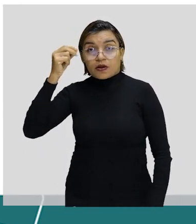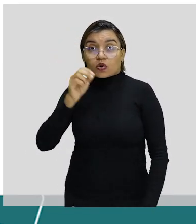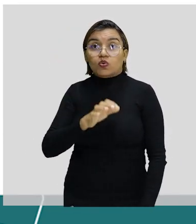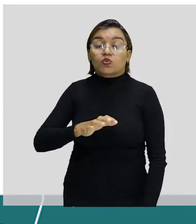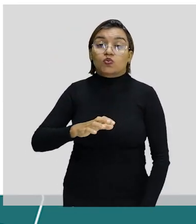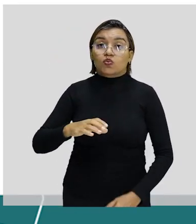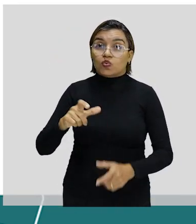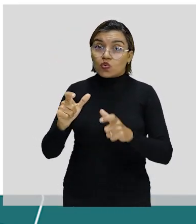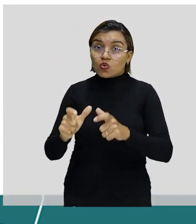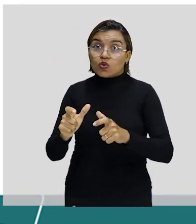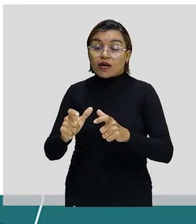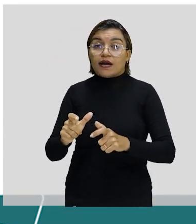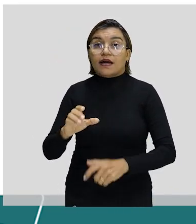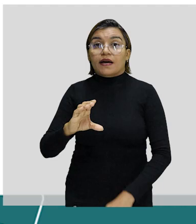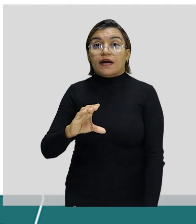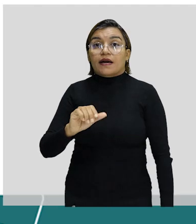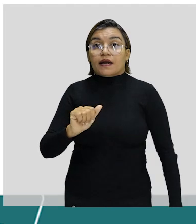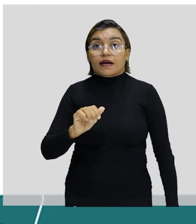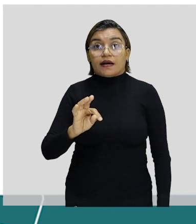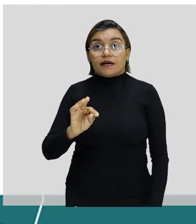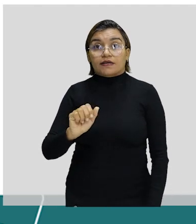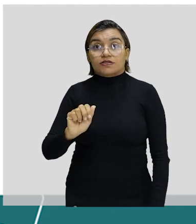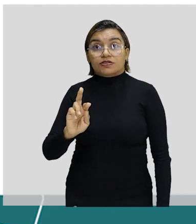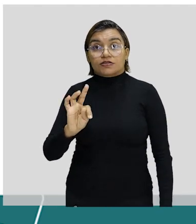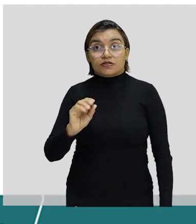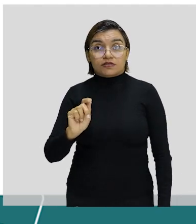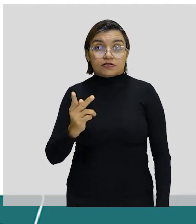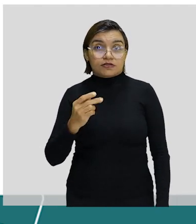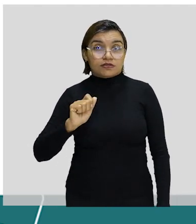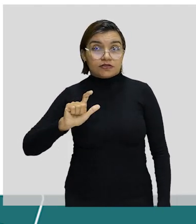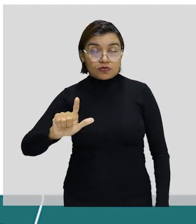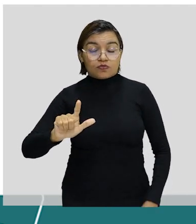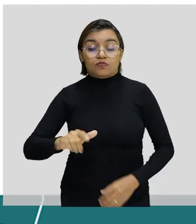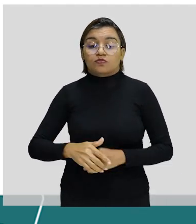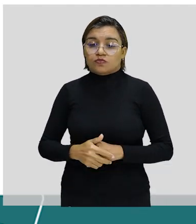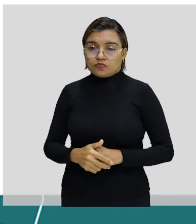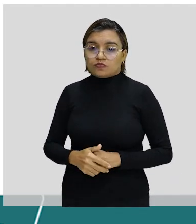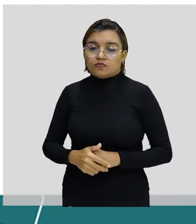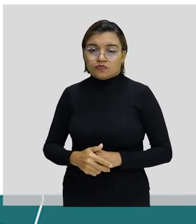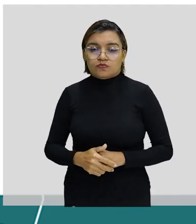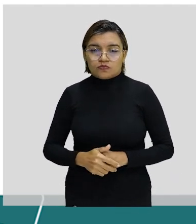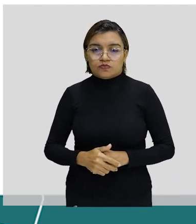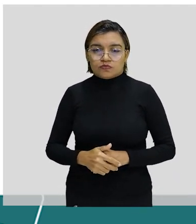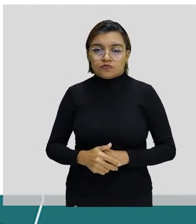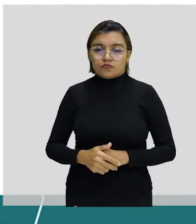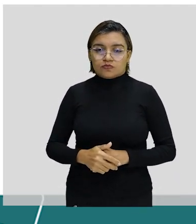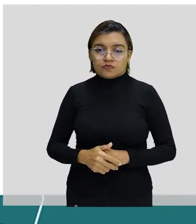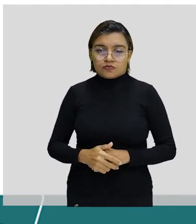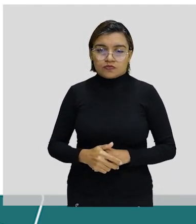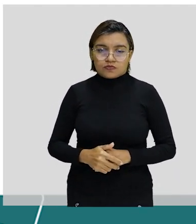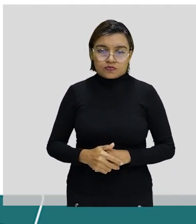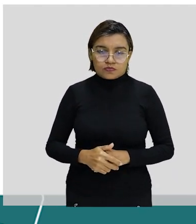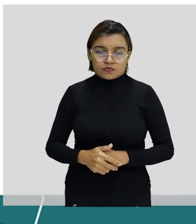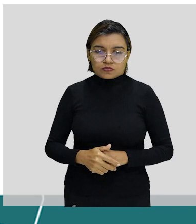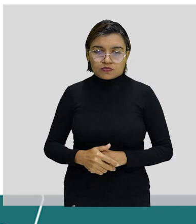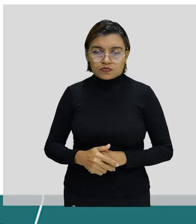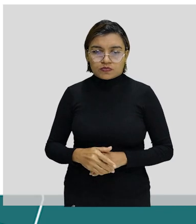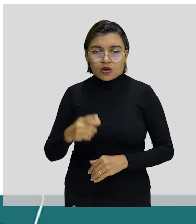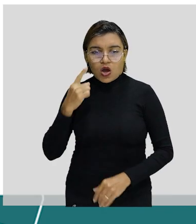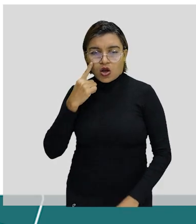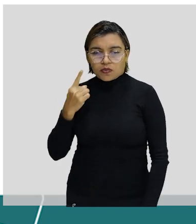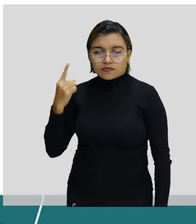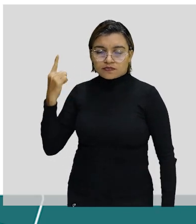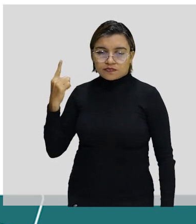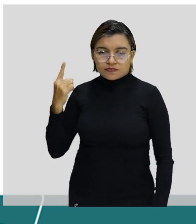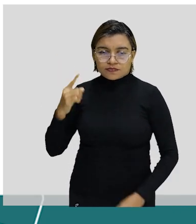site público, ele estava lá disponível, eu pude pegar, tá? Eu peguei, tá na aula. E aí está escrito, eu vou ler para vocês,